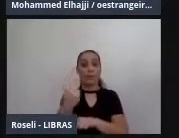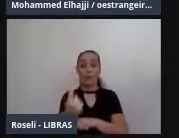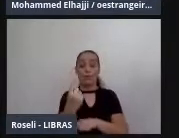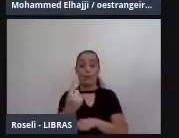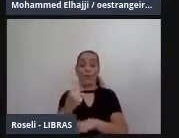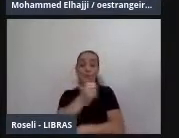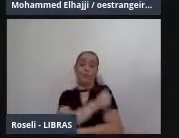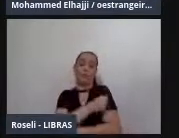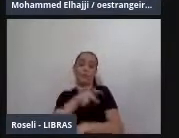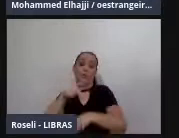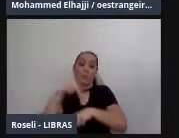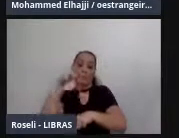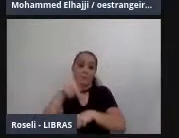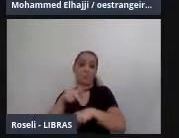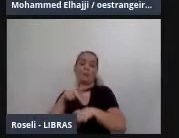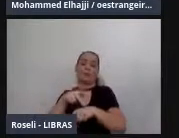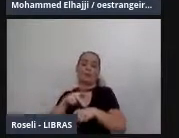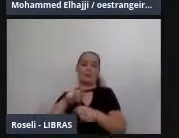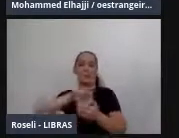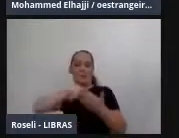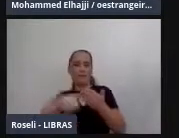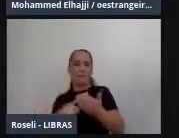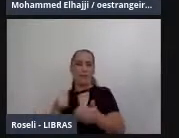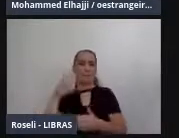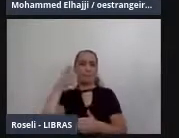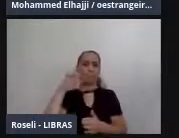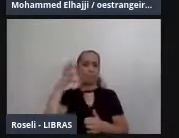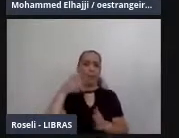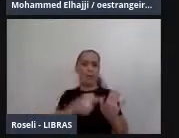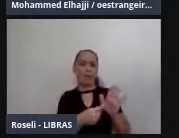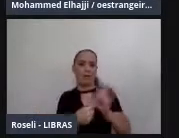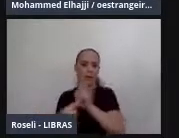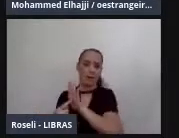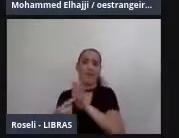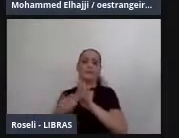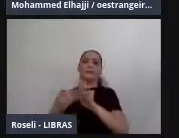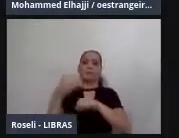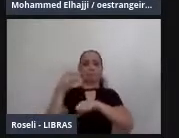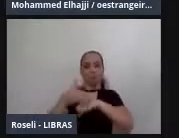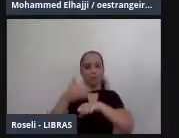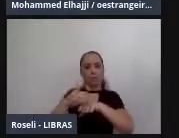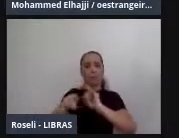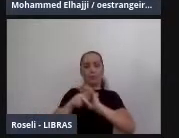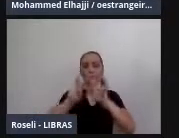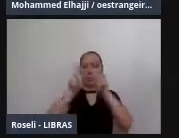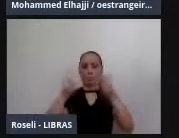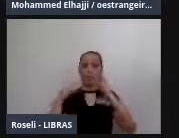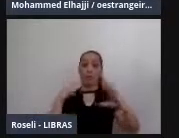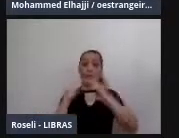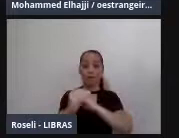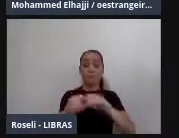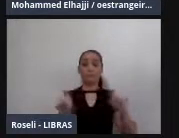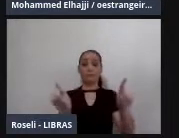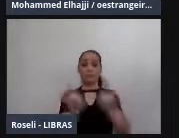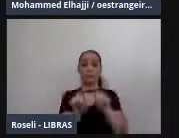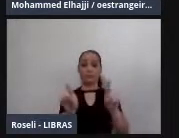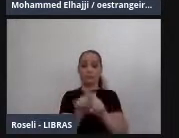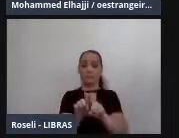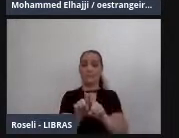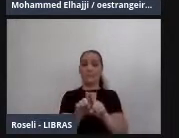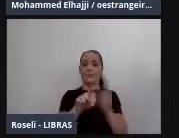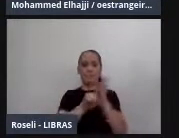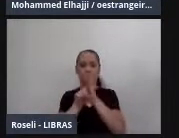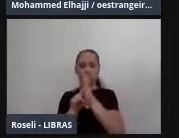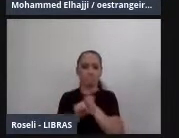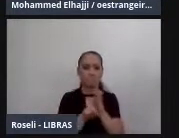disciplinas, palestras e eventos, né, promovendo esse tema do refúgio. E também levantamentos periódicos de pesquisas que